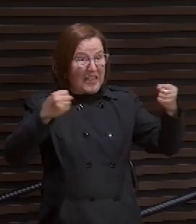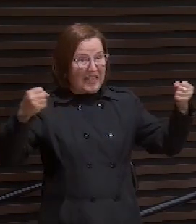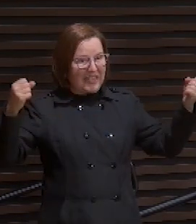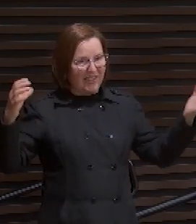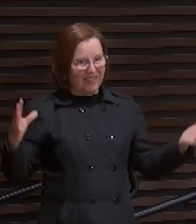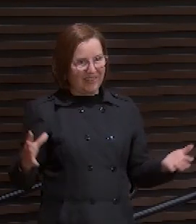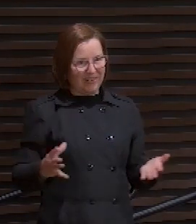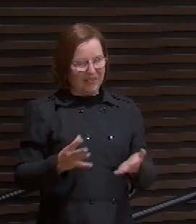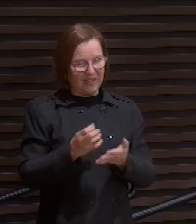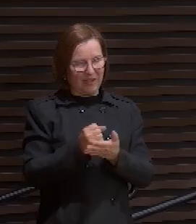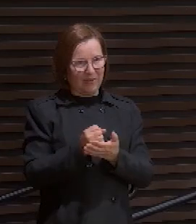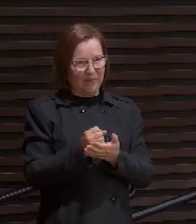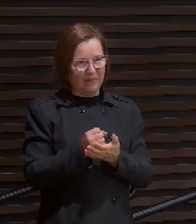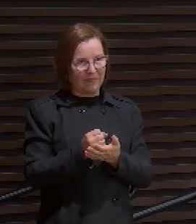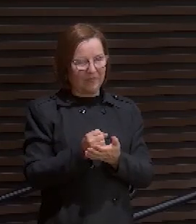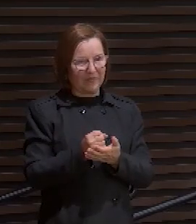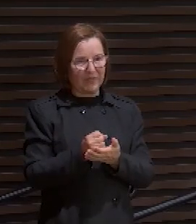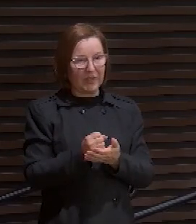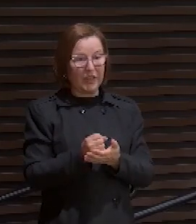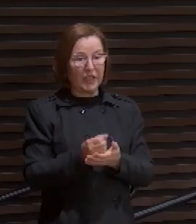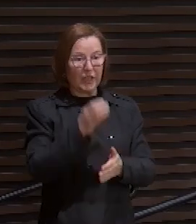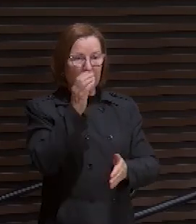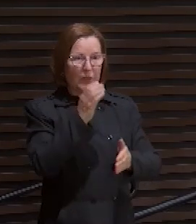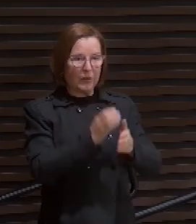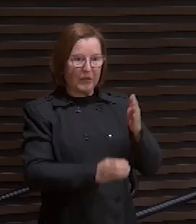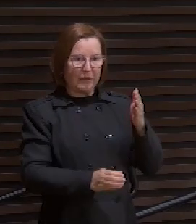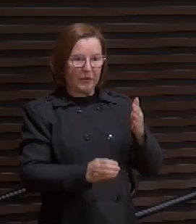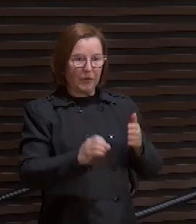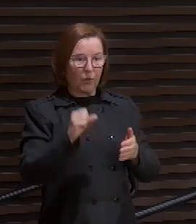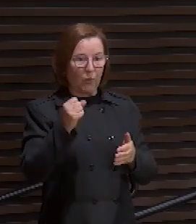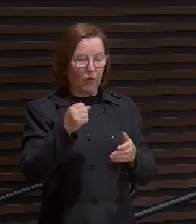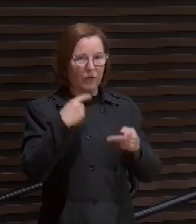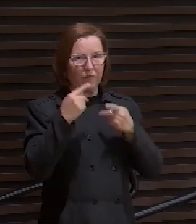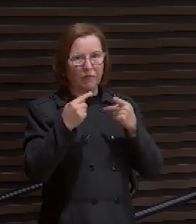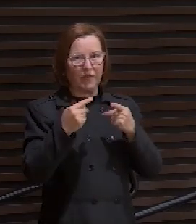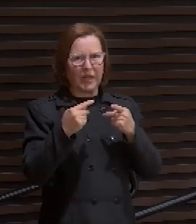salvação, e chega no capítulo 8, ele diz o essencial.